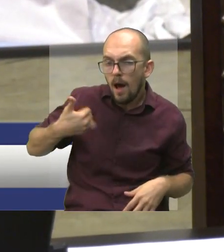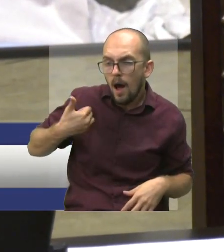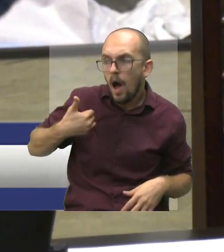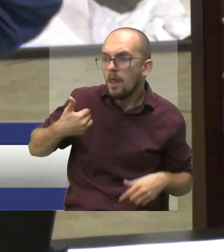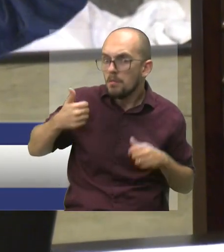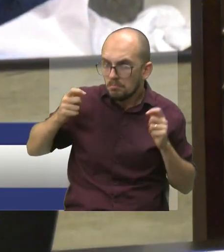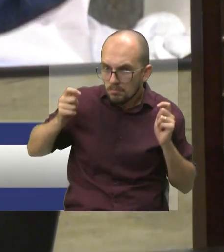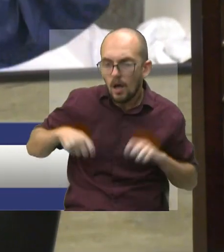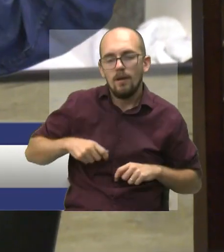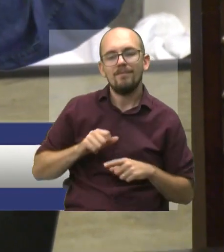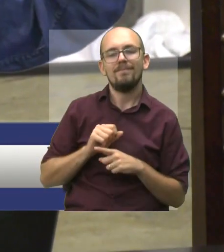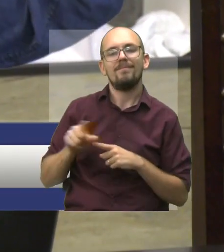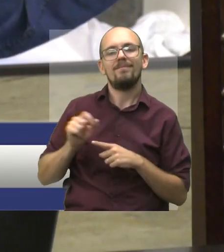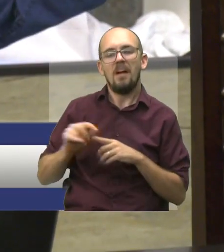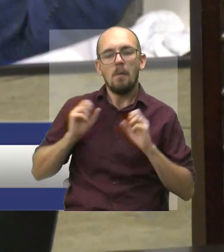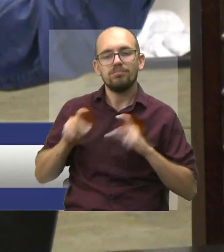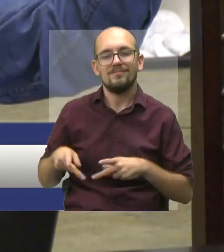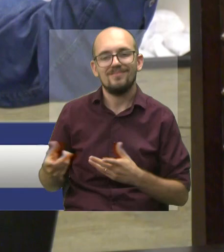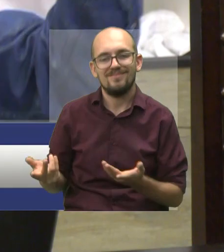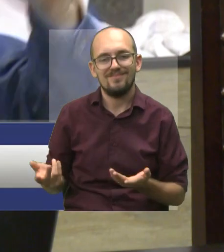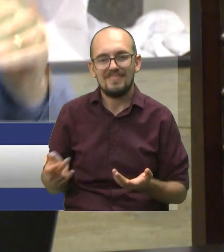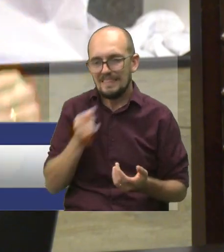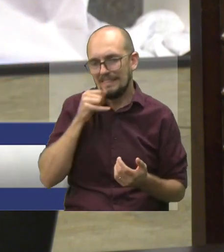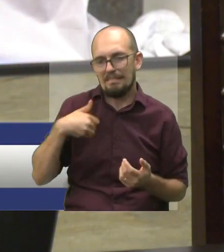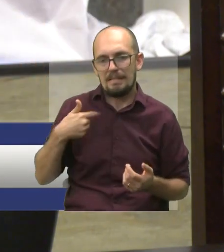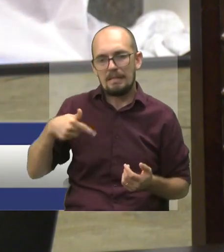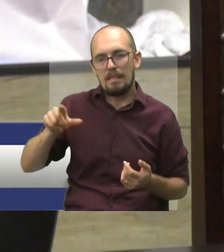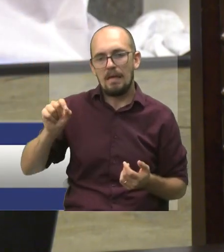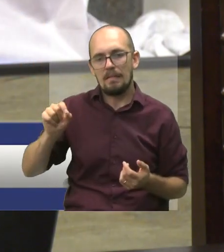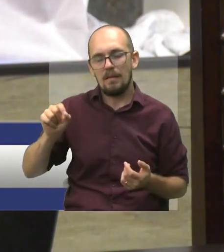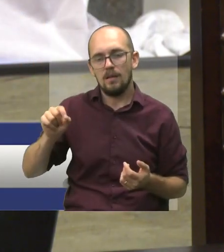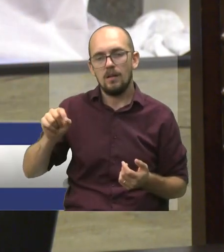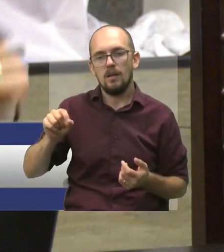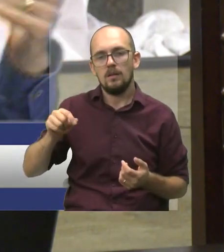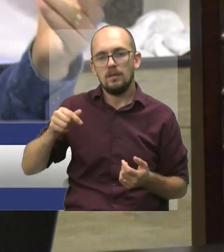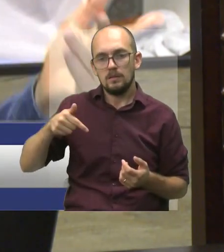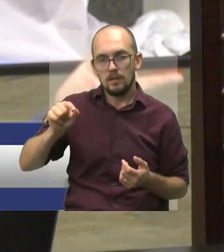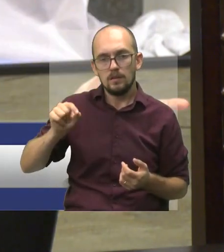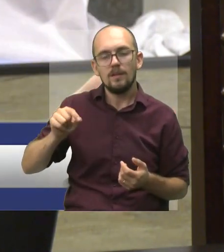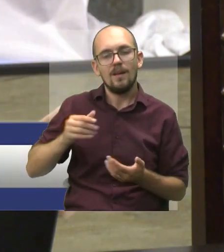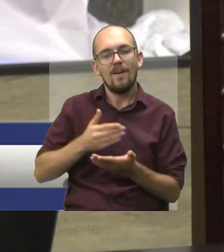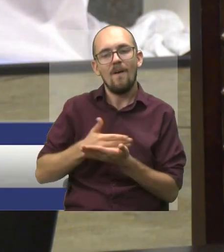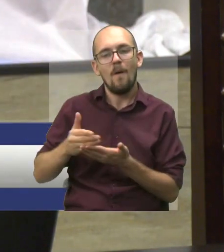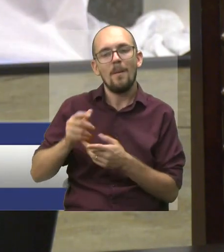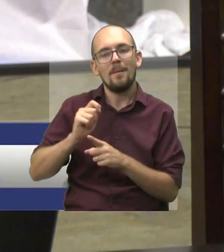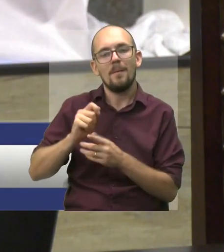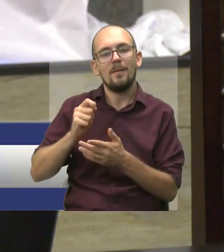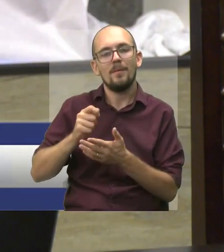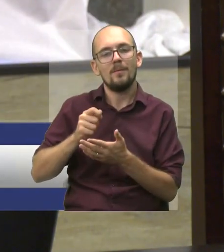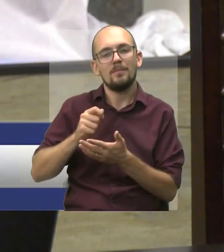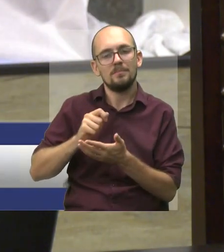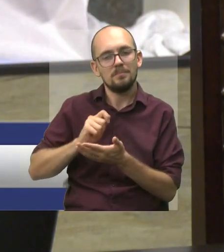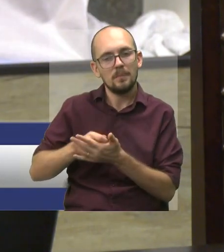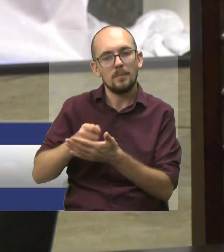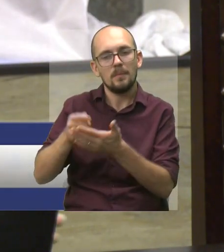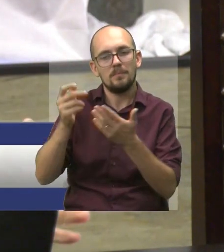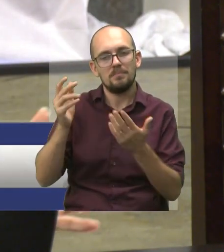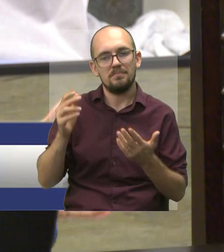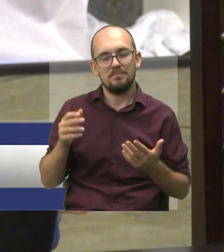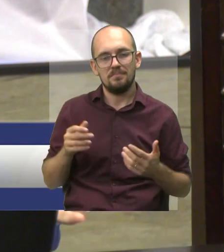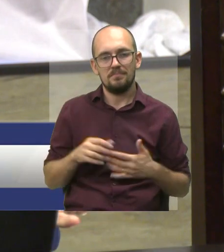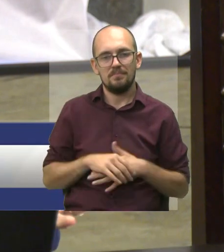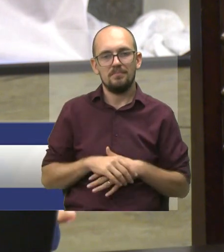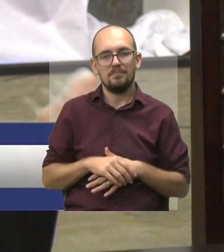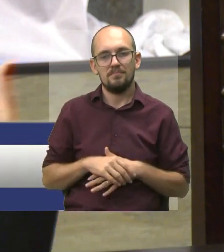vai ser na época, vamos supor, 70 anos, eu diminuo 70 e eu começo a contribuir com 50, perdão.